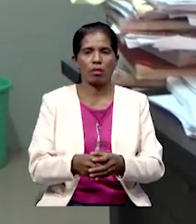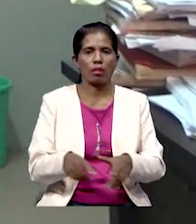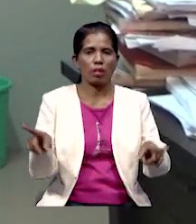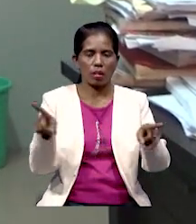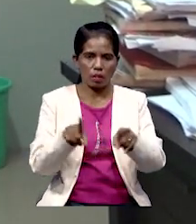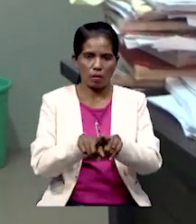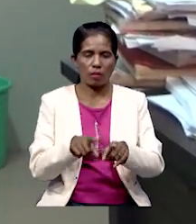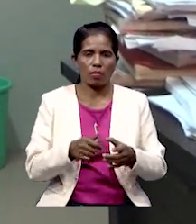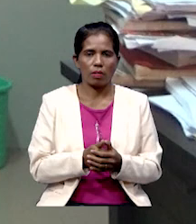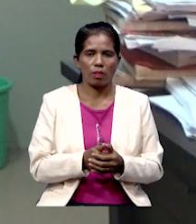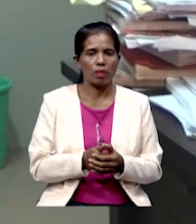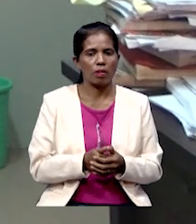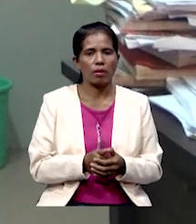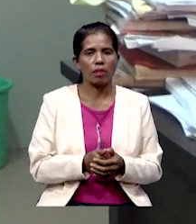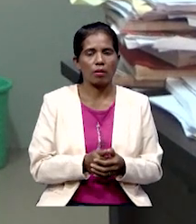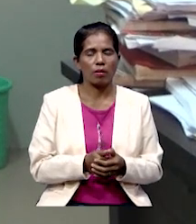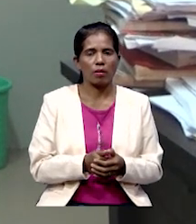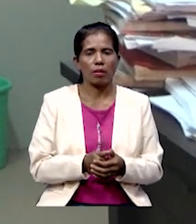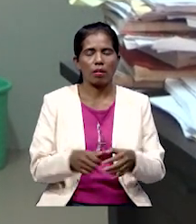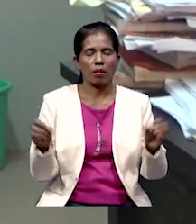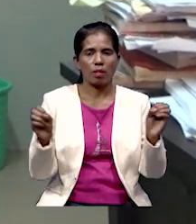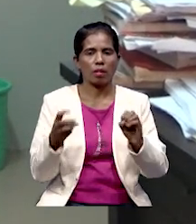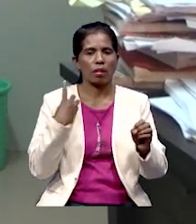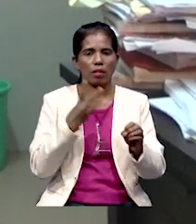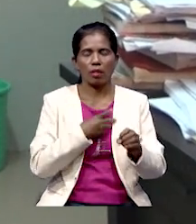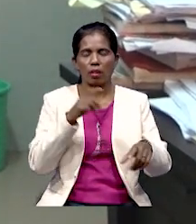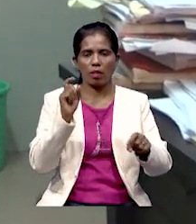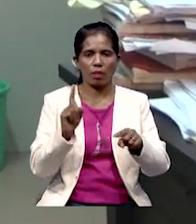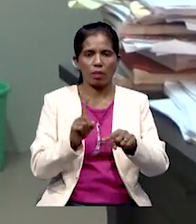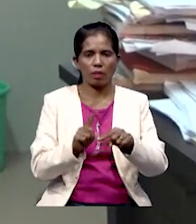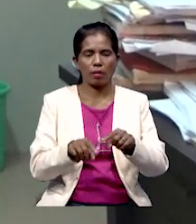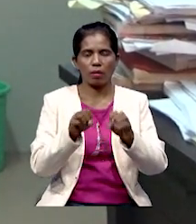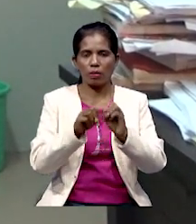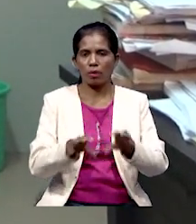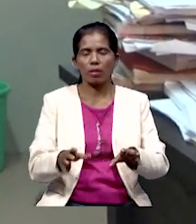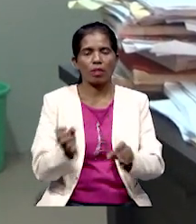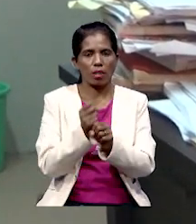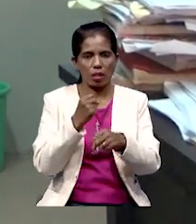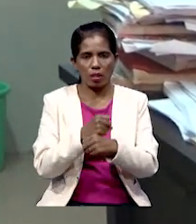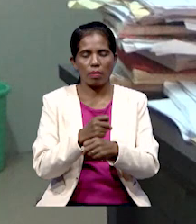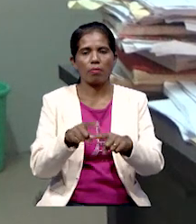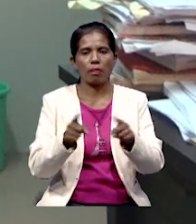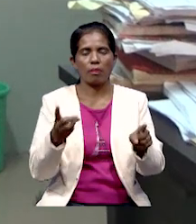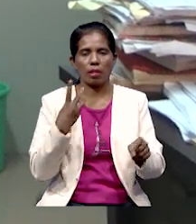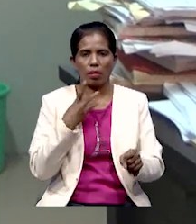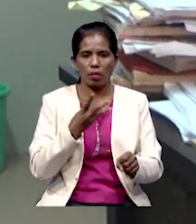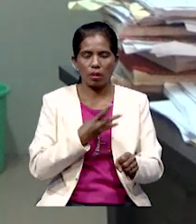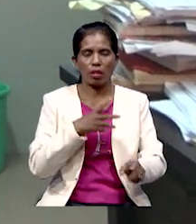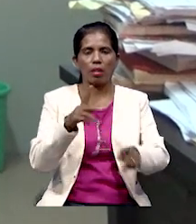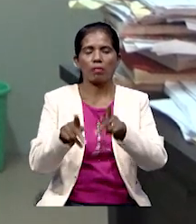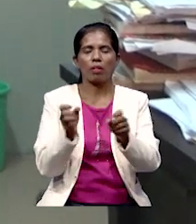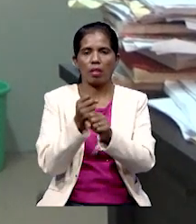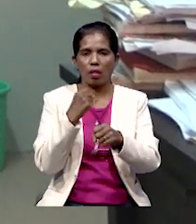são, contra o ordenamento de que lá, e da bela, e da lá, devia ser a halu, e da NP. Mas bem, e da NP, é uma ser a